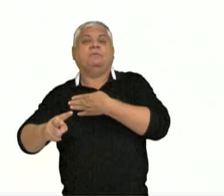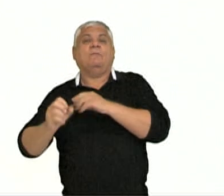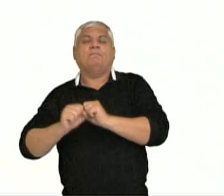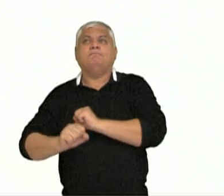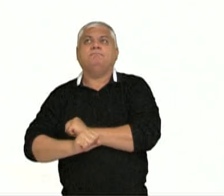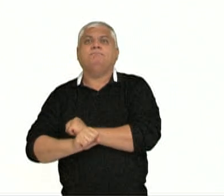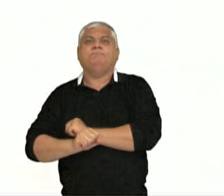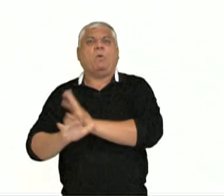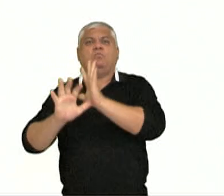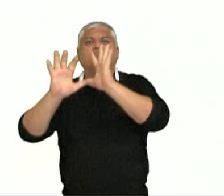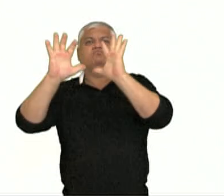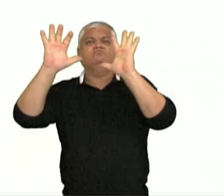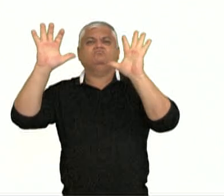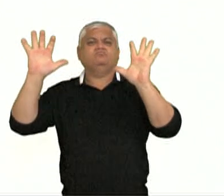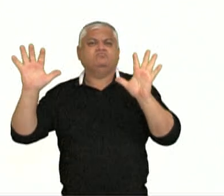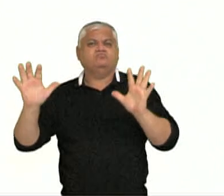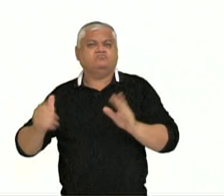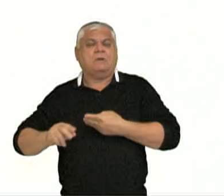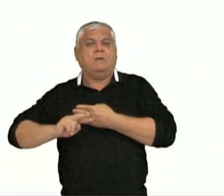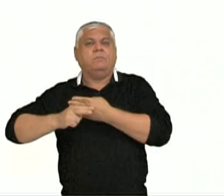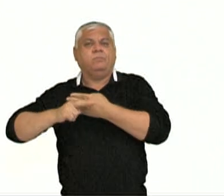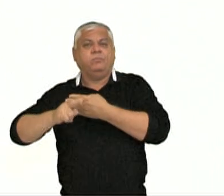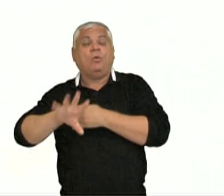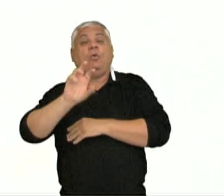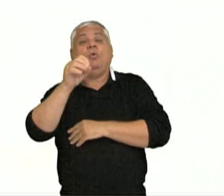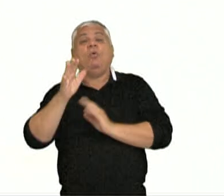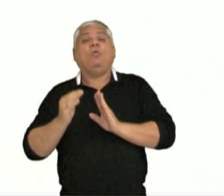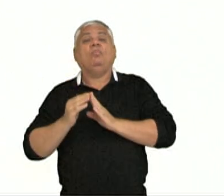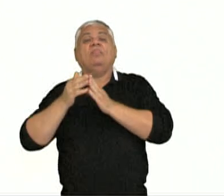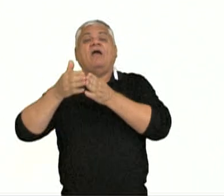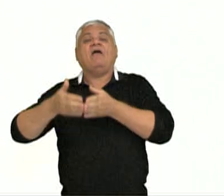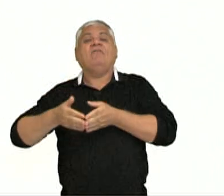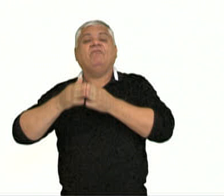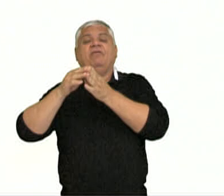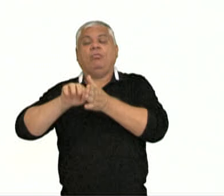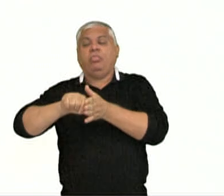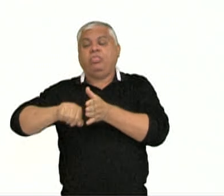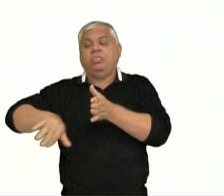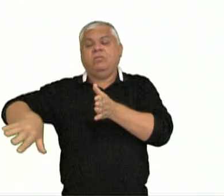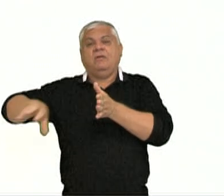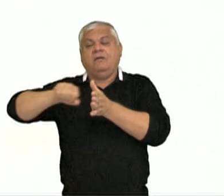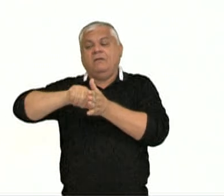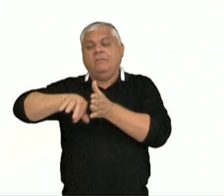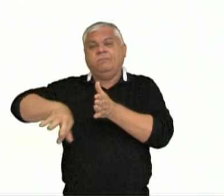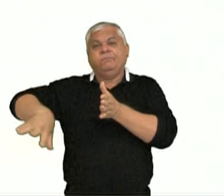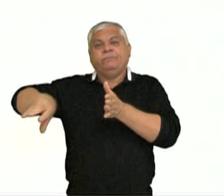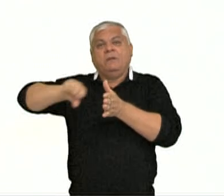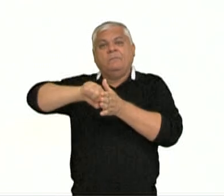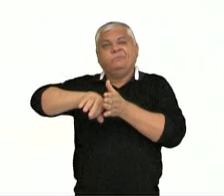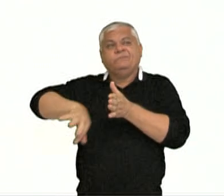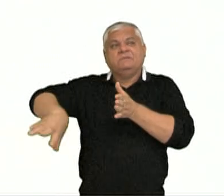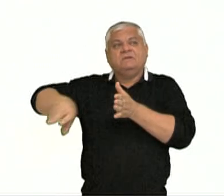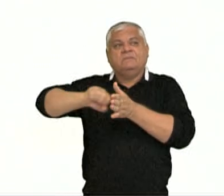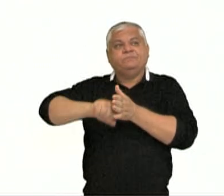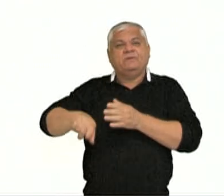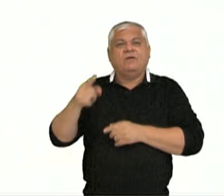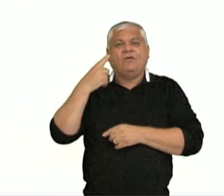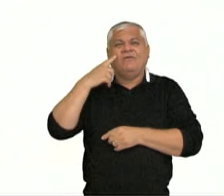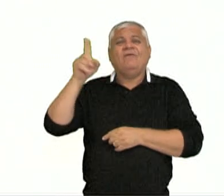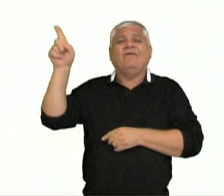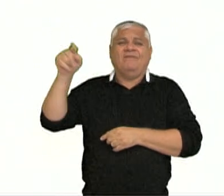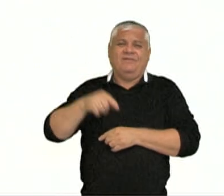lá um vazamento de petróleo de um navio ou de uma plataforma de exploração? Olha aqui a situação